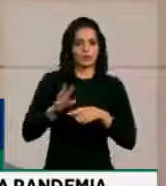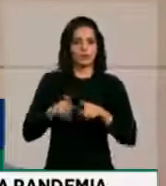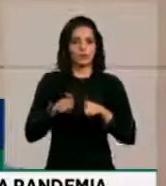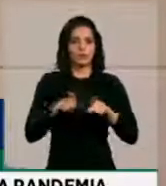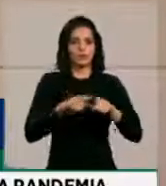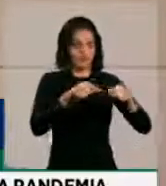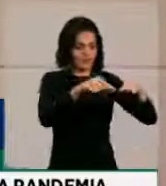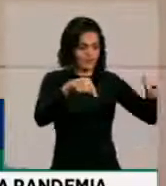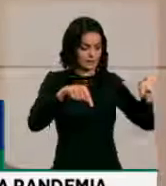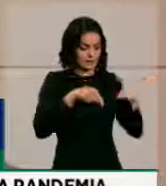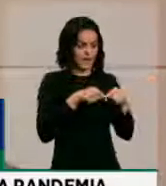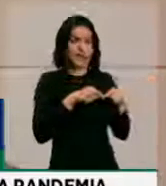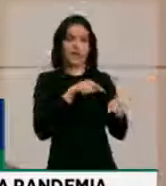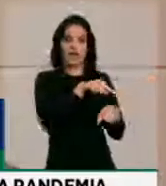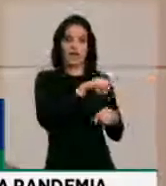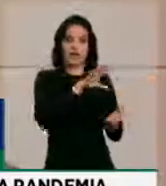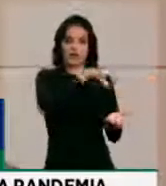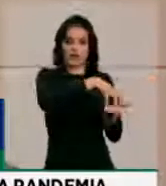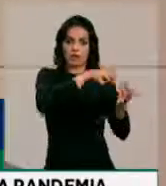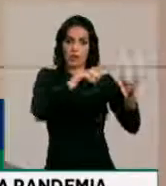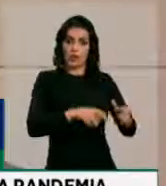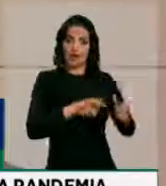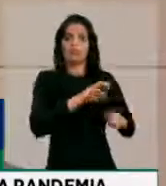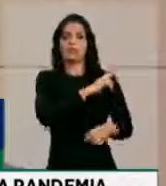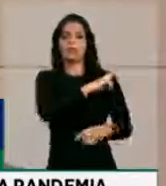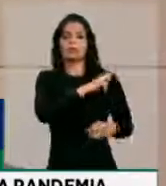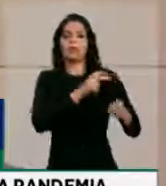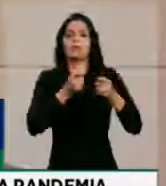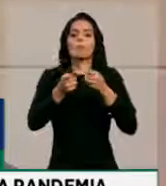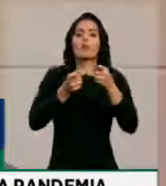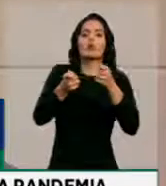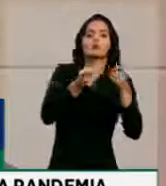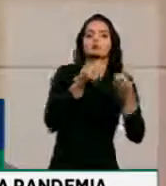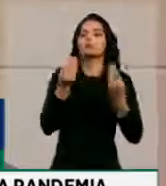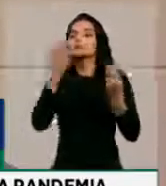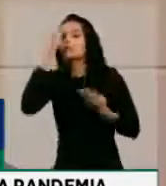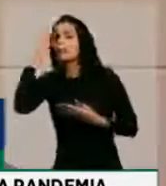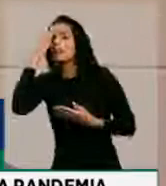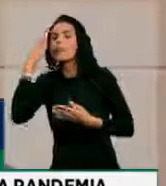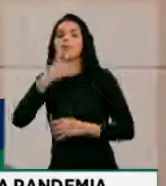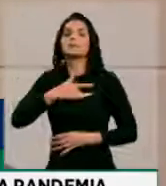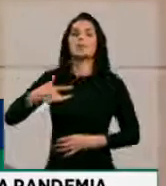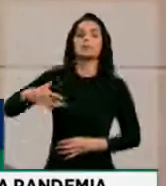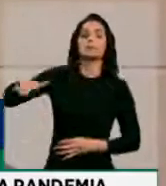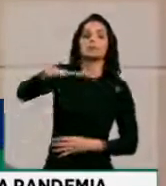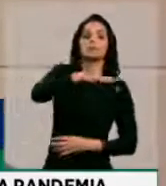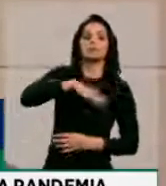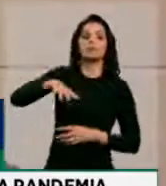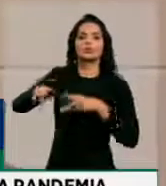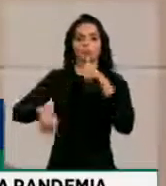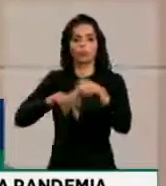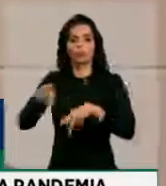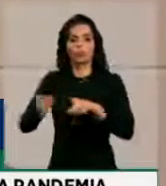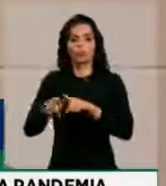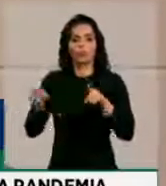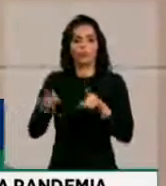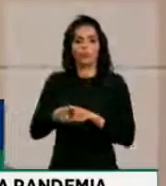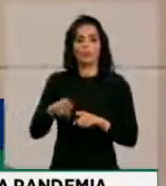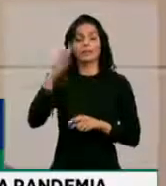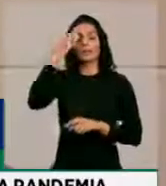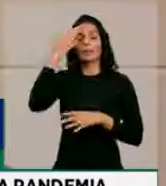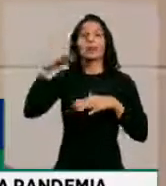imediatamente para monitorar a saúde dos povos indígenas e também a necessidade do sistema de saúde indígena, do